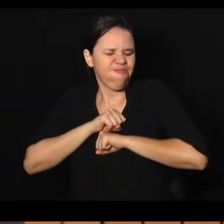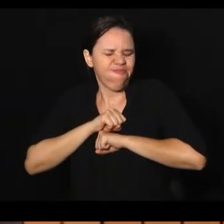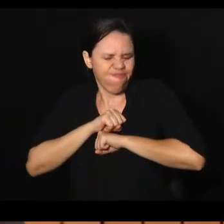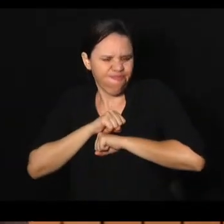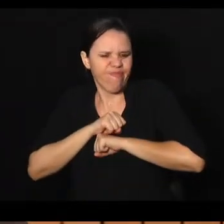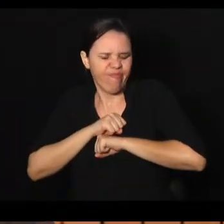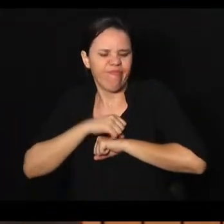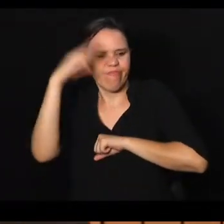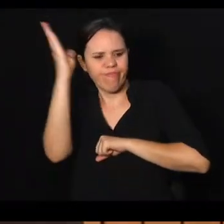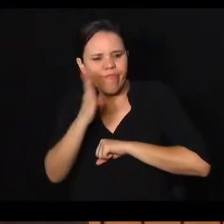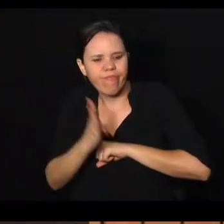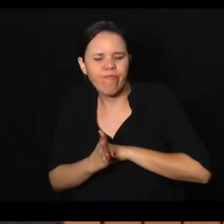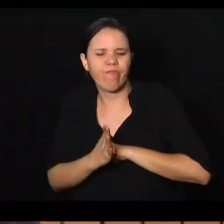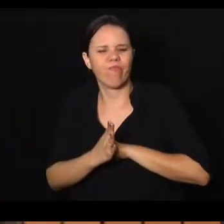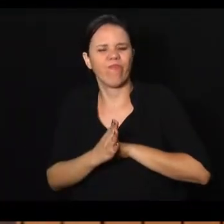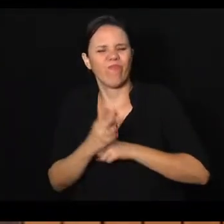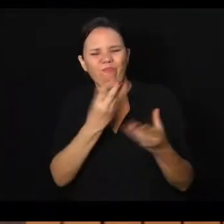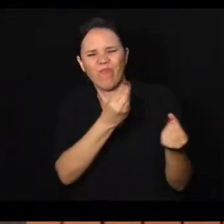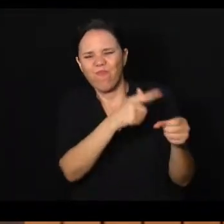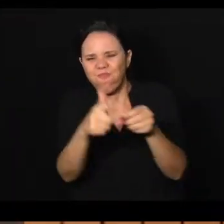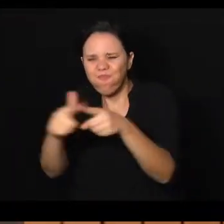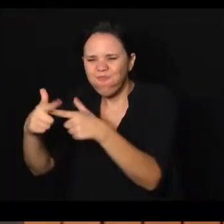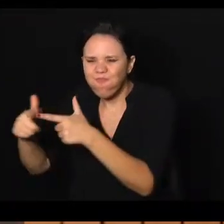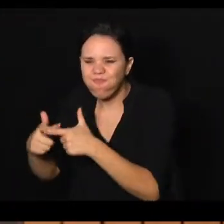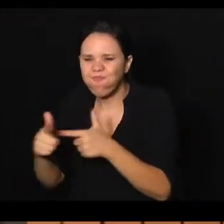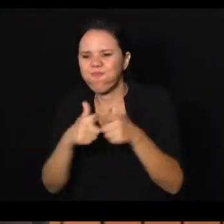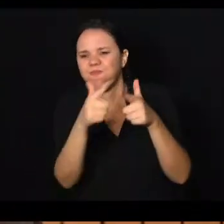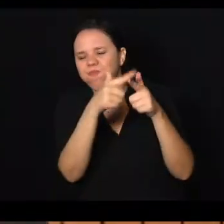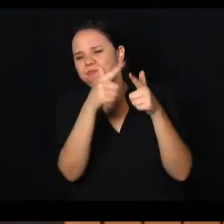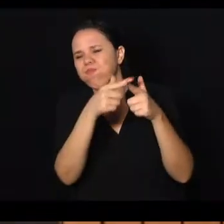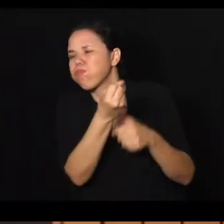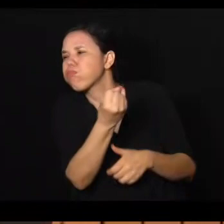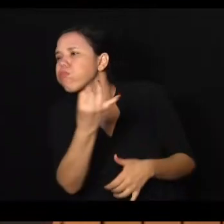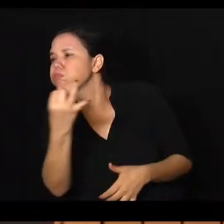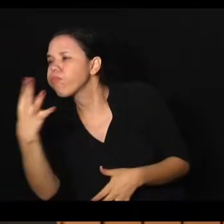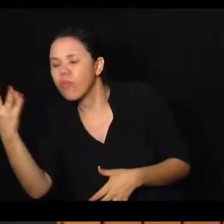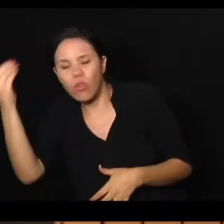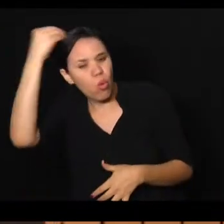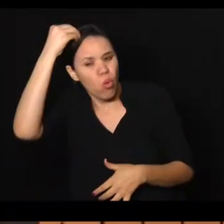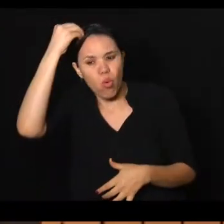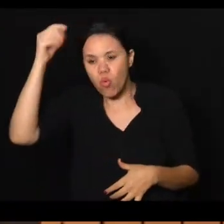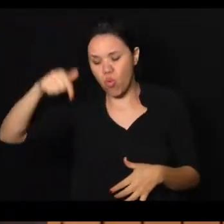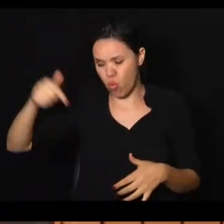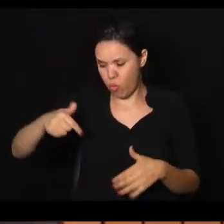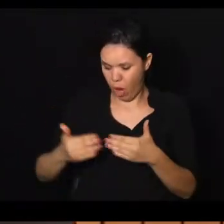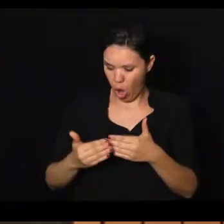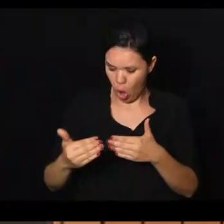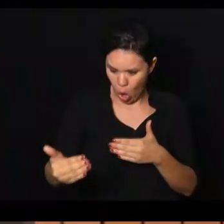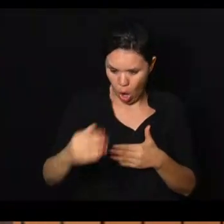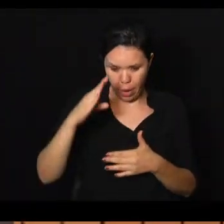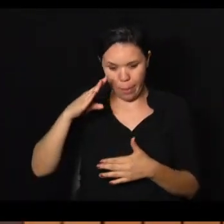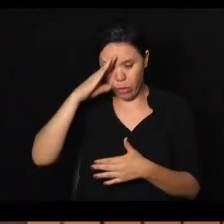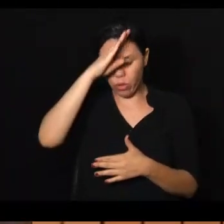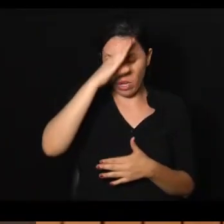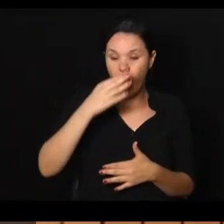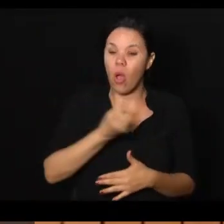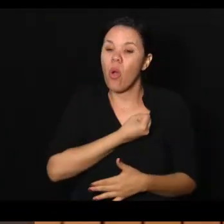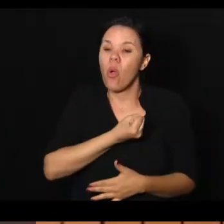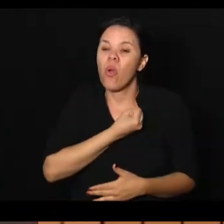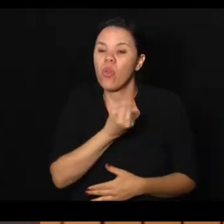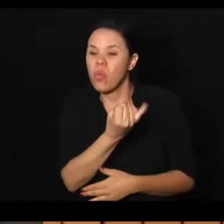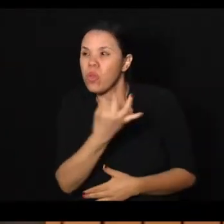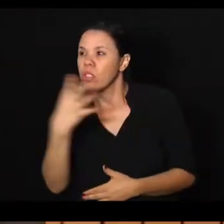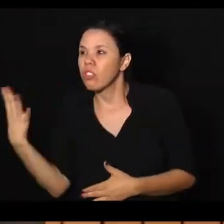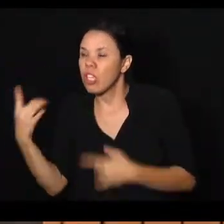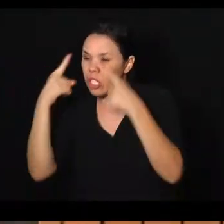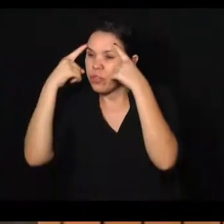doente. Os números que estão aí não são culpas deste governo. Os números que estão aí